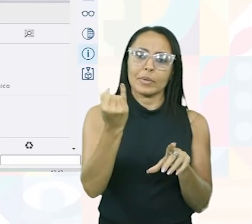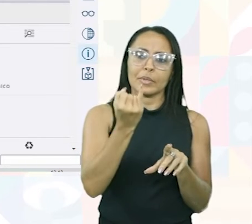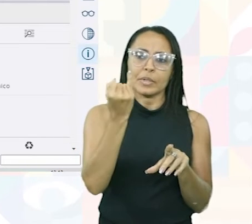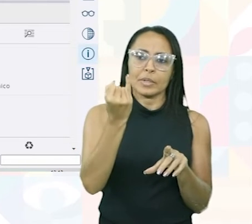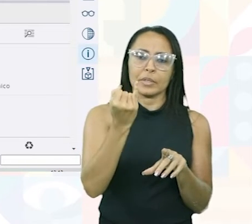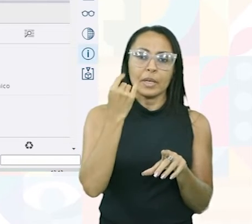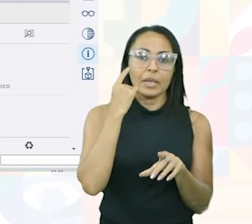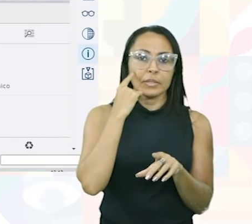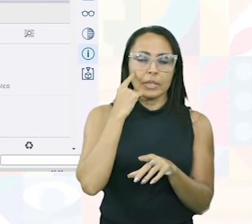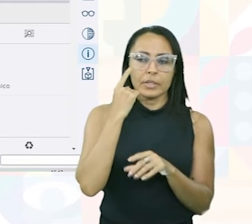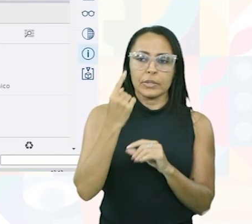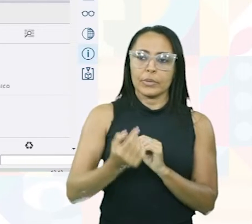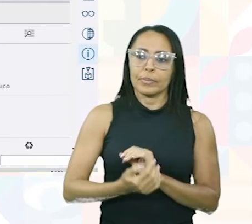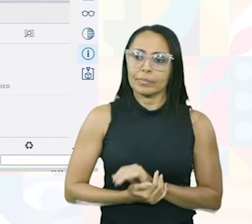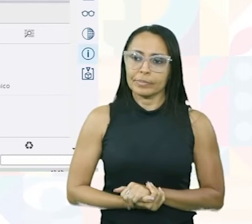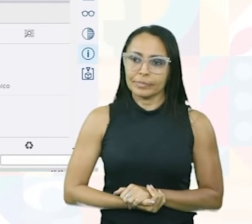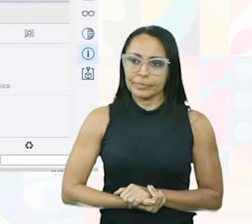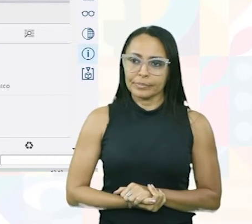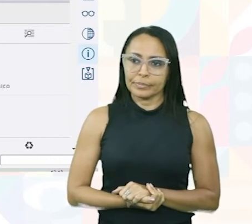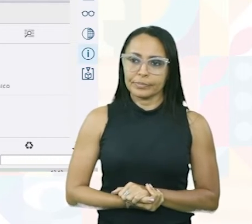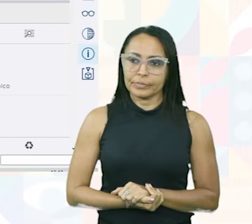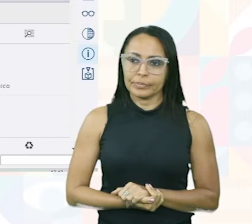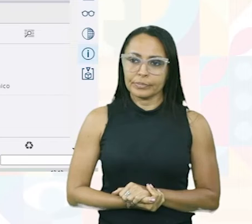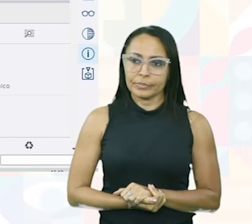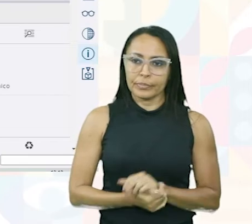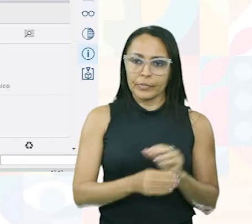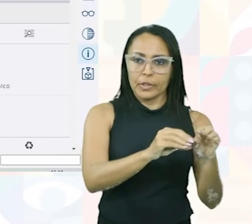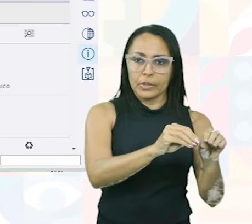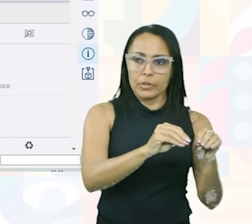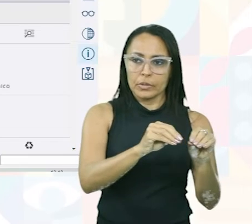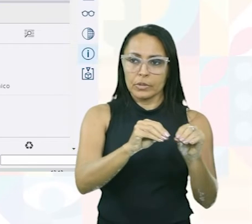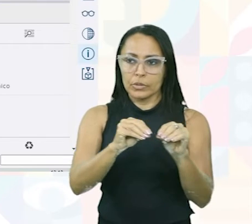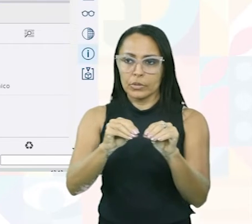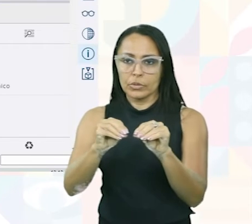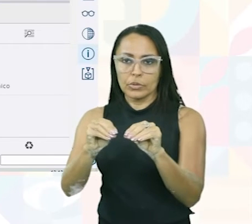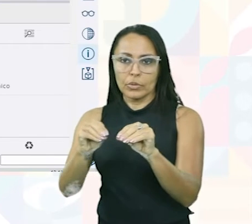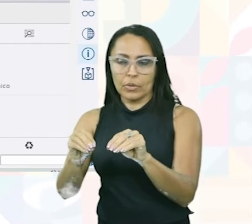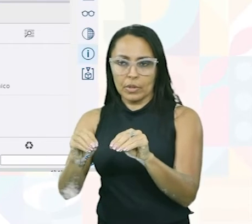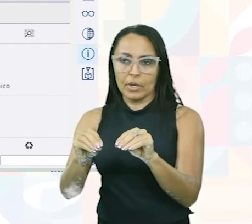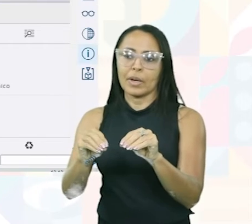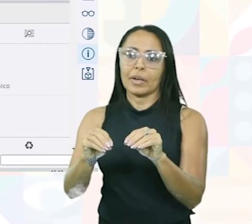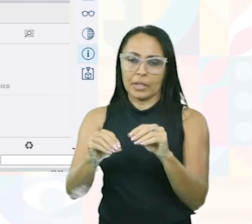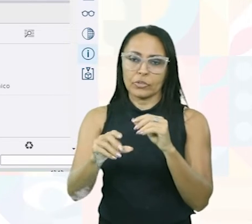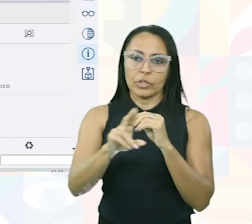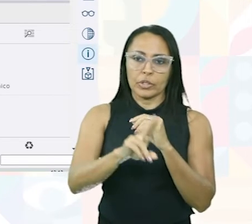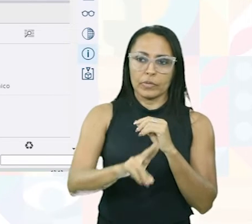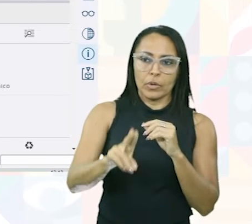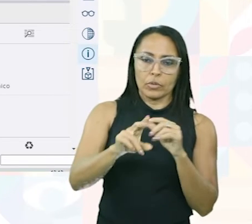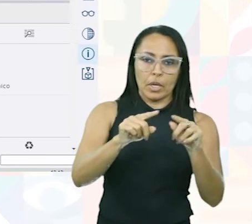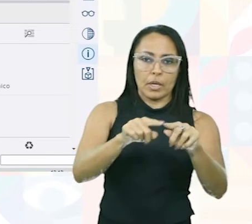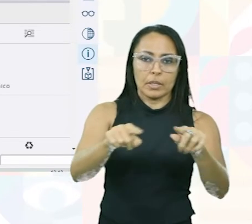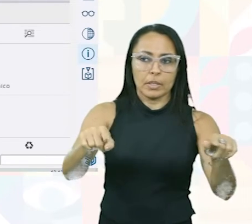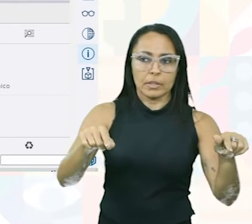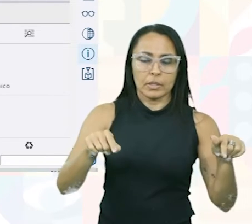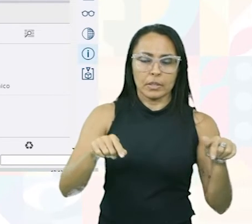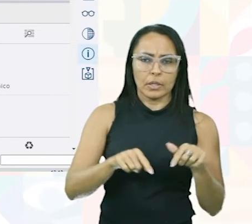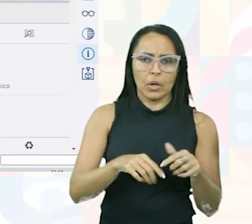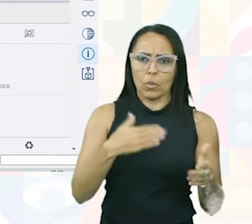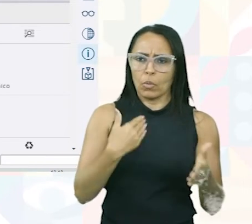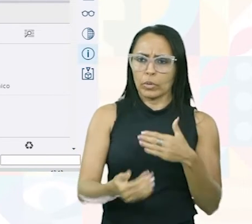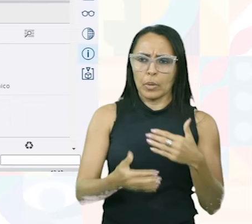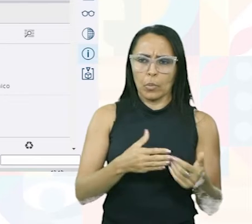ferramenta aqui, que é a ferramenta deslocar. Então, vamos utilizar ela aqui, nesse retângulo. A gente clica em qualquer